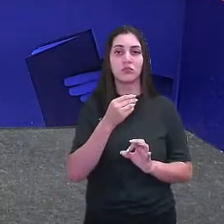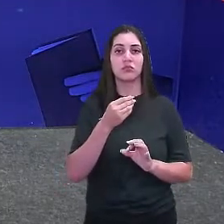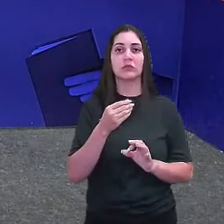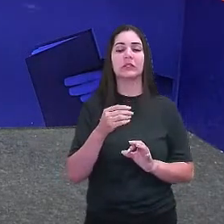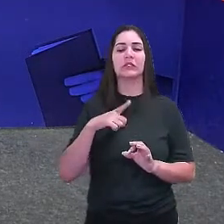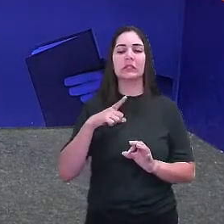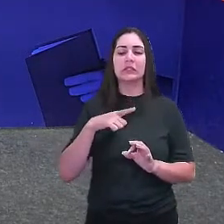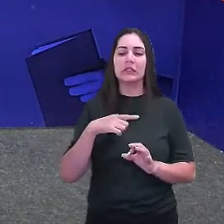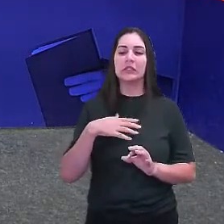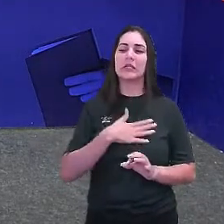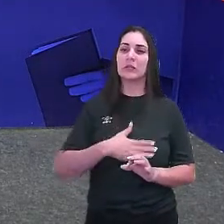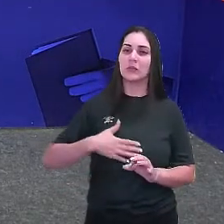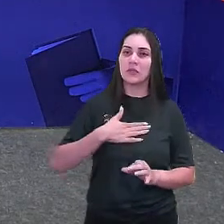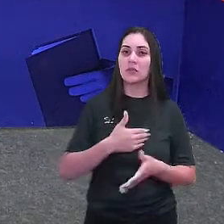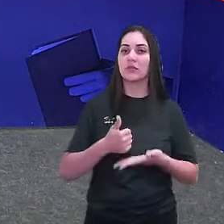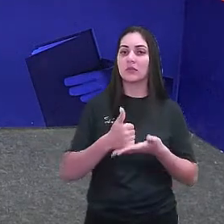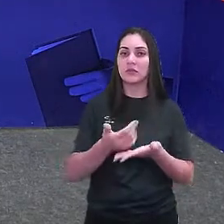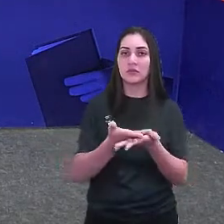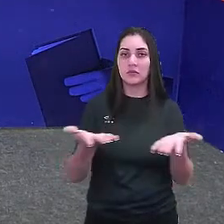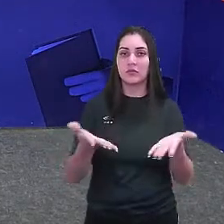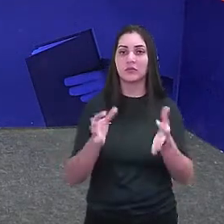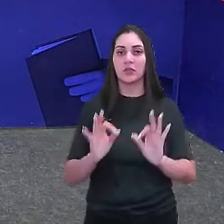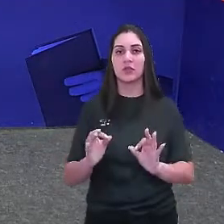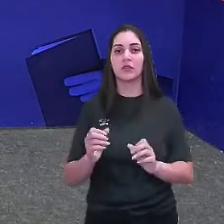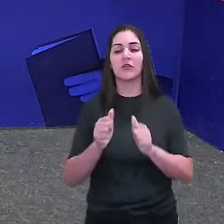maior satisfação em te ajudar, tá bem?